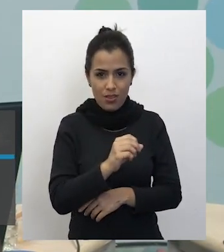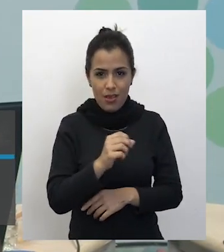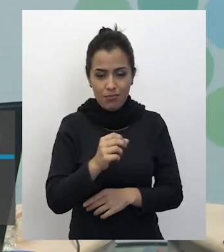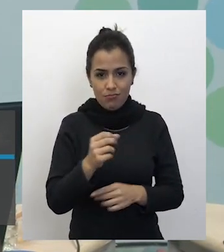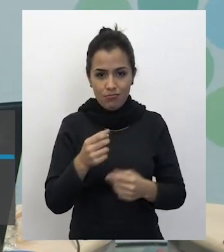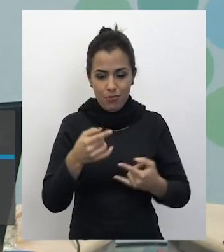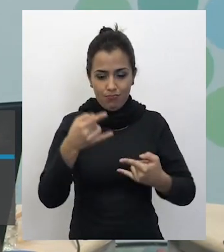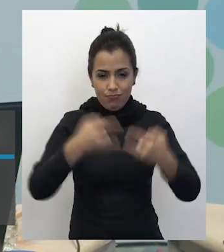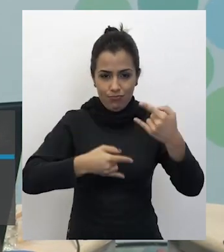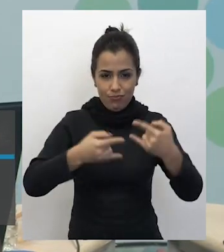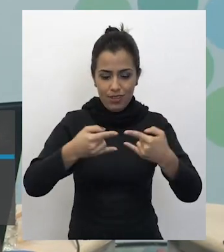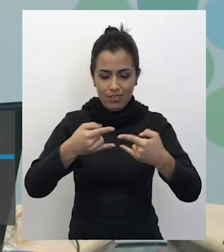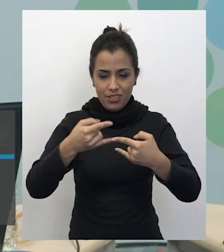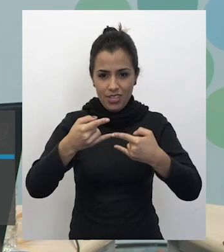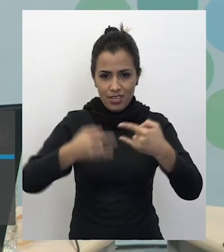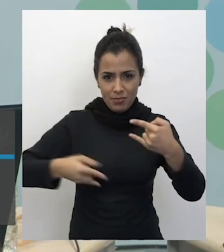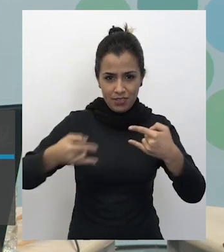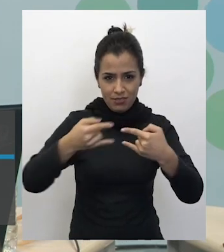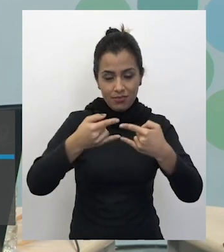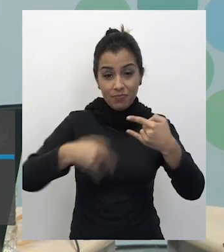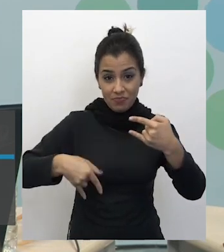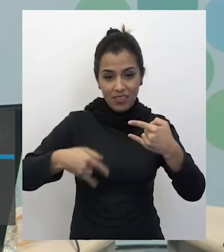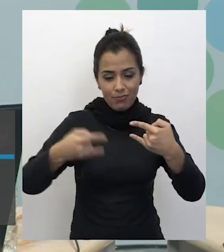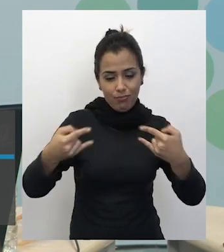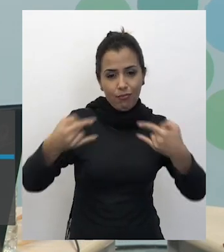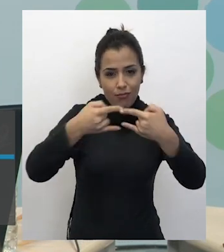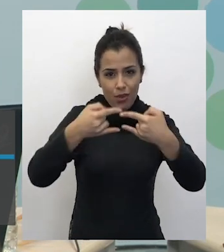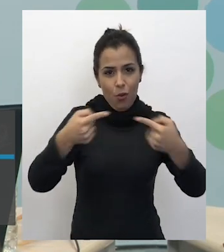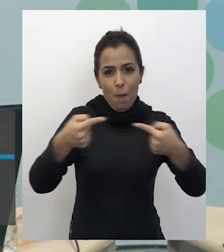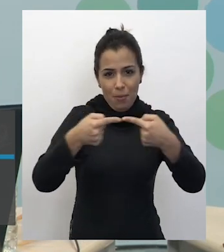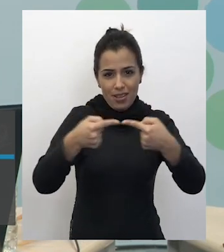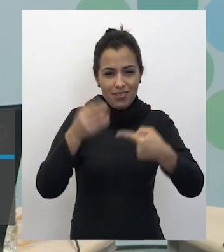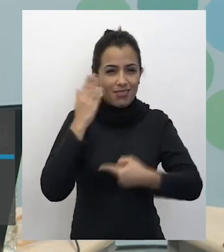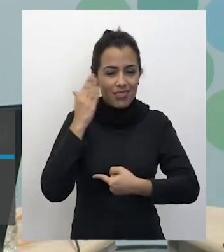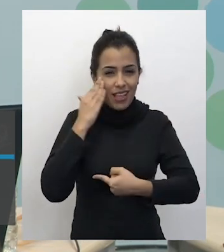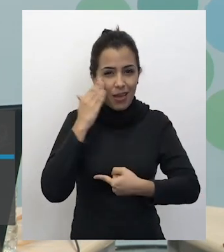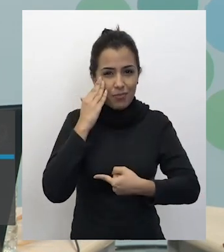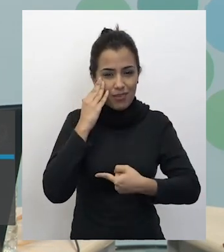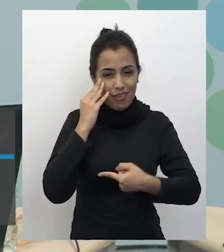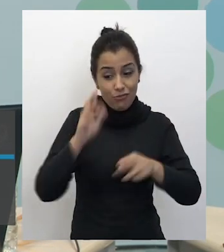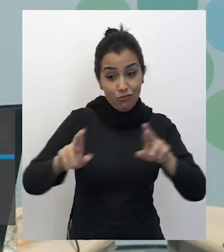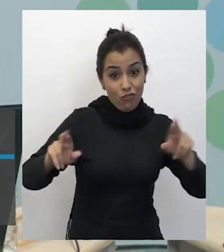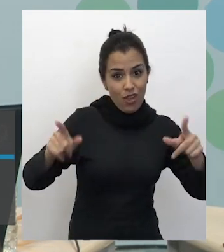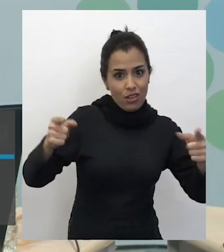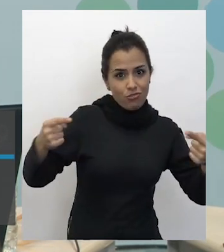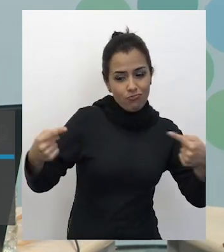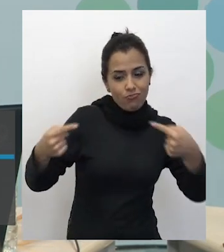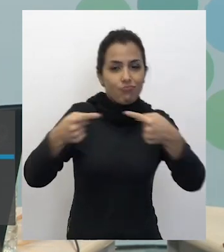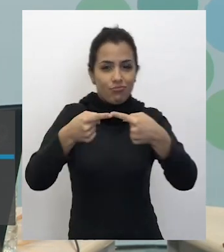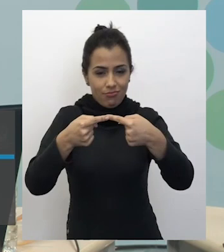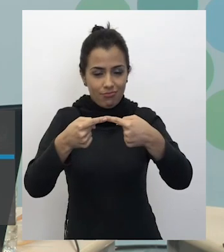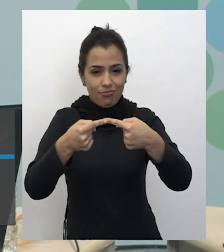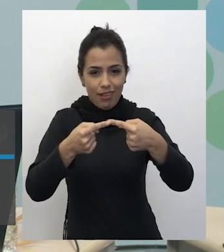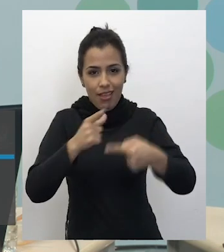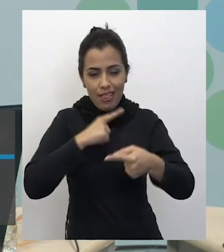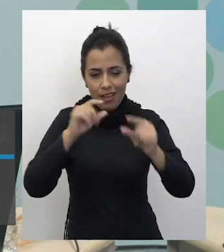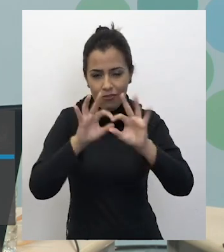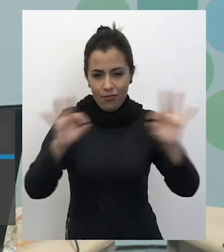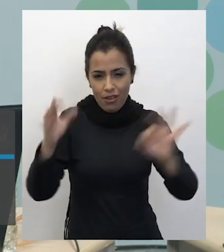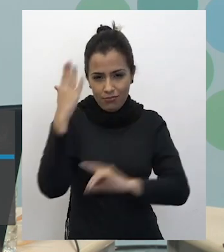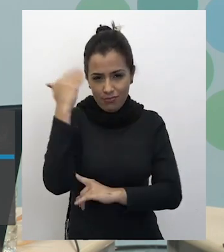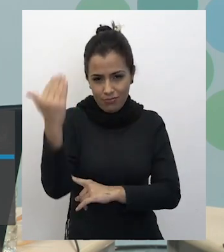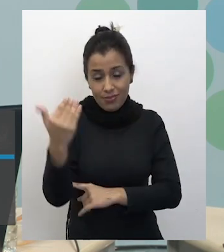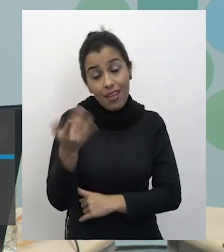atraem, isso, né? E os mesmos polos aí. Essa ideia é bem legal da negatividade, né, professor Edjoel? Porque assim, independente de